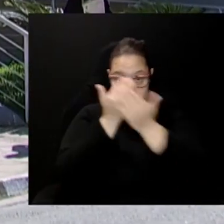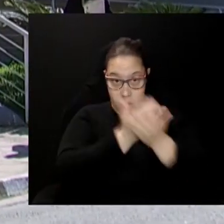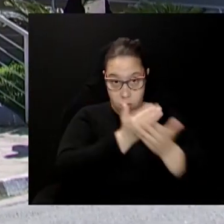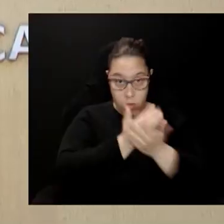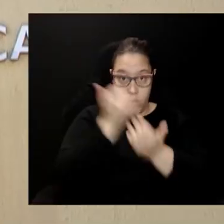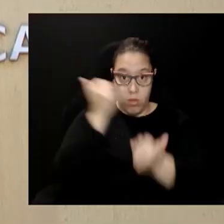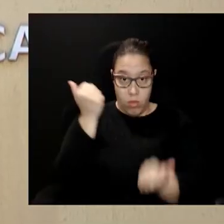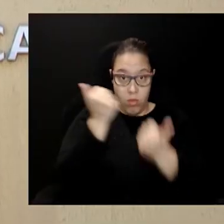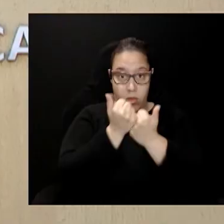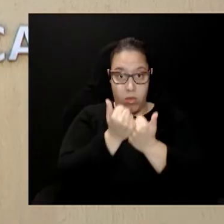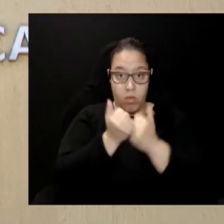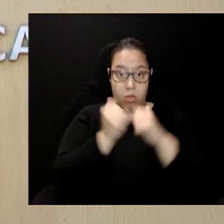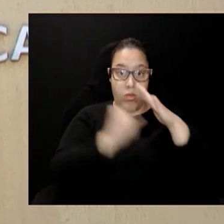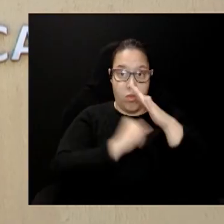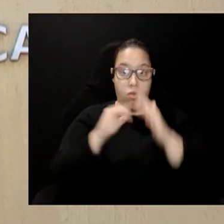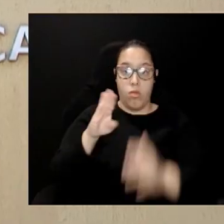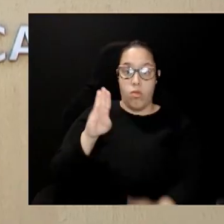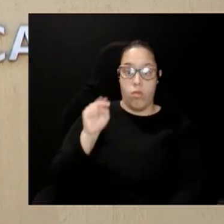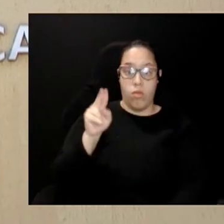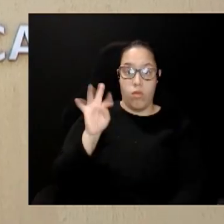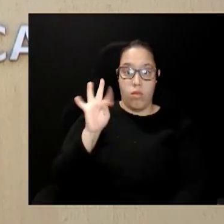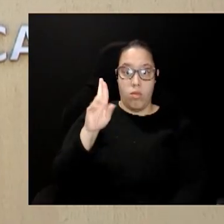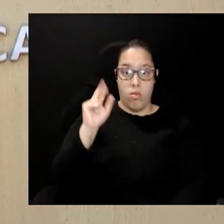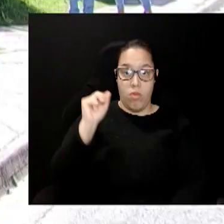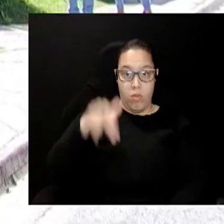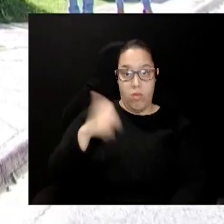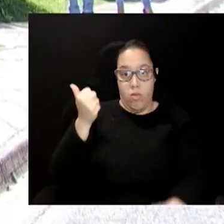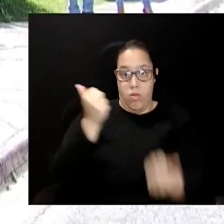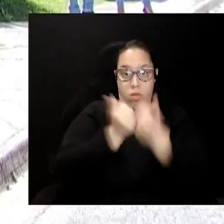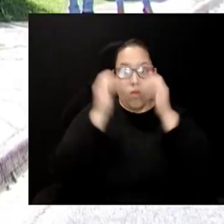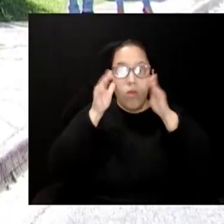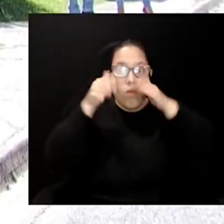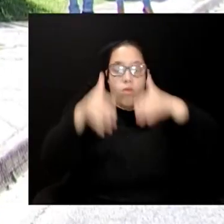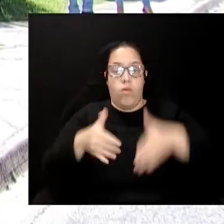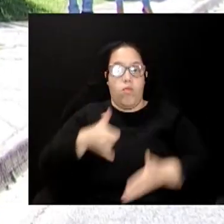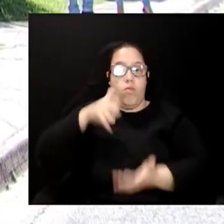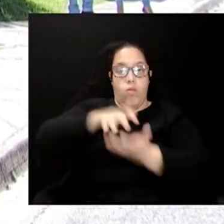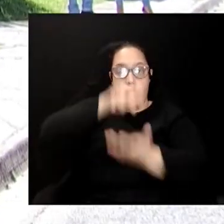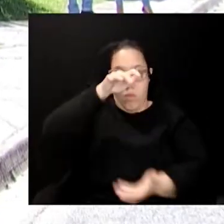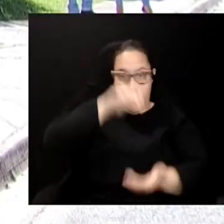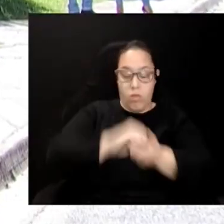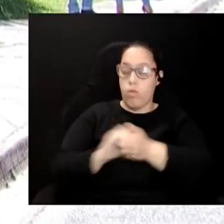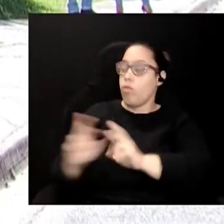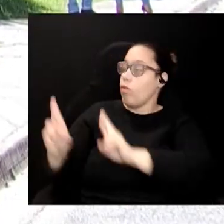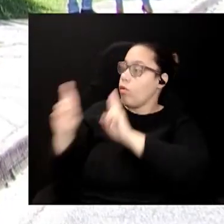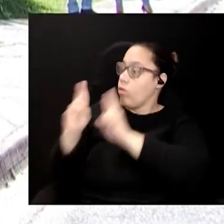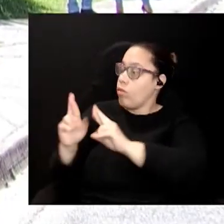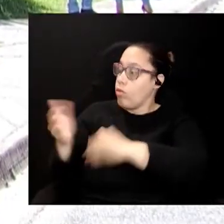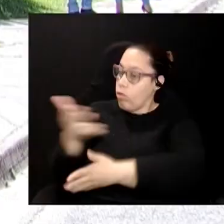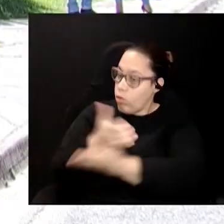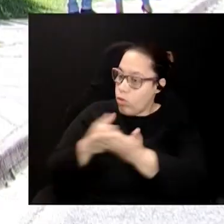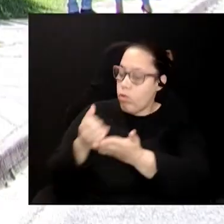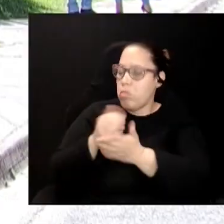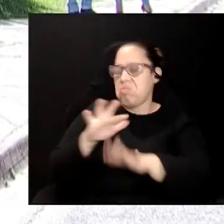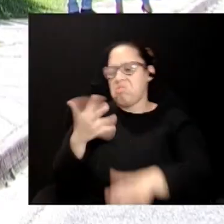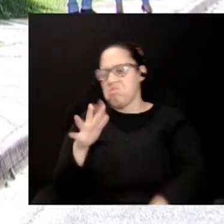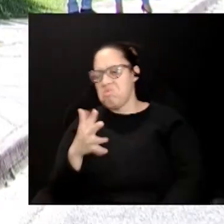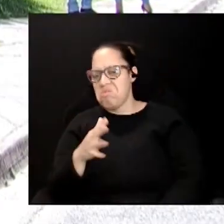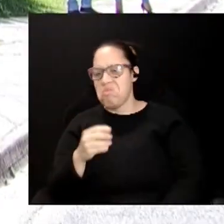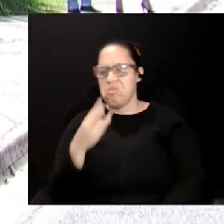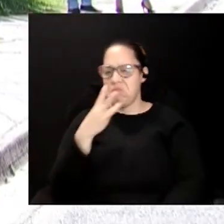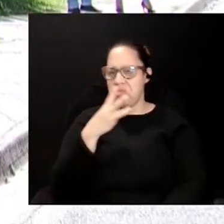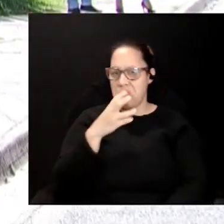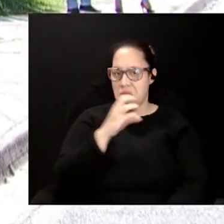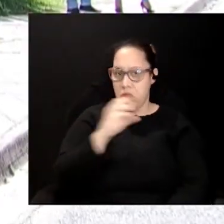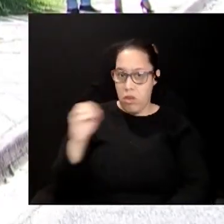Instituto Butantan, foca na proteção da população idosa. A expectativa é recrutar aproximadamente 300 participantes